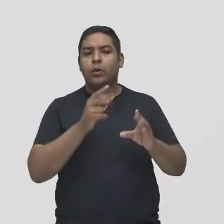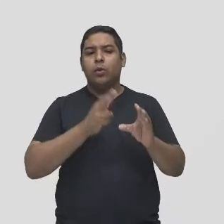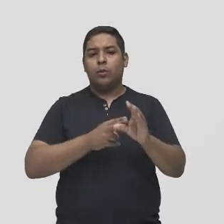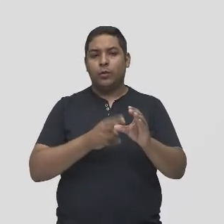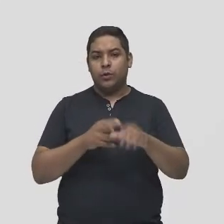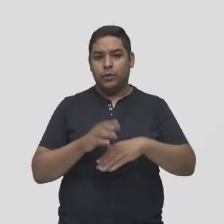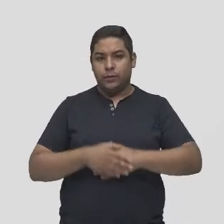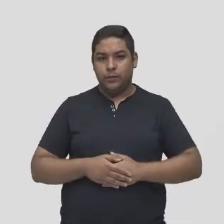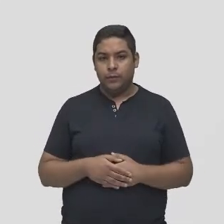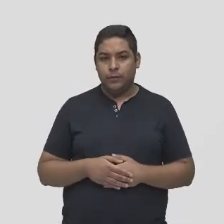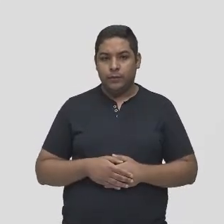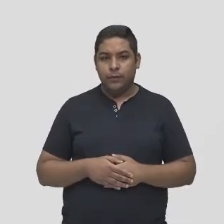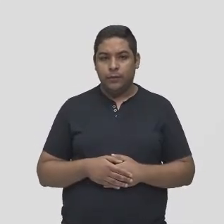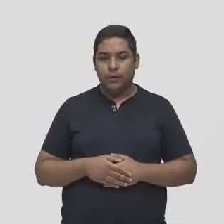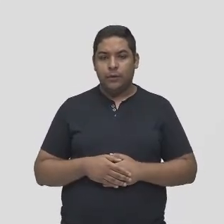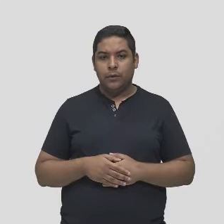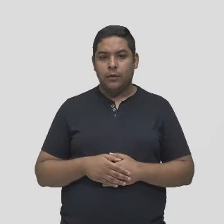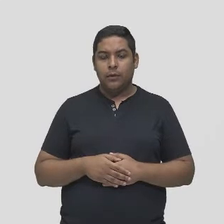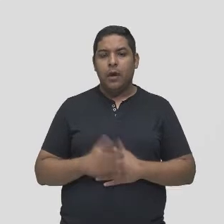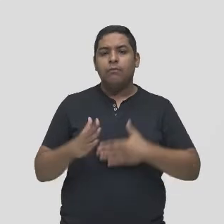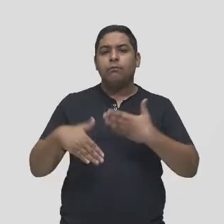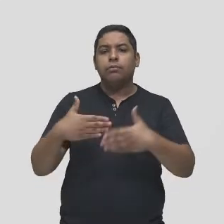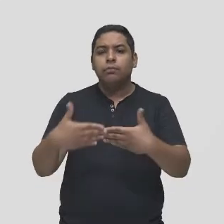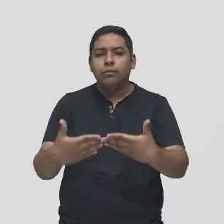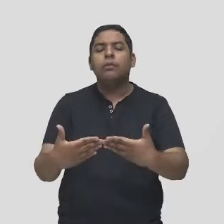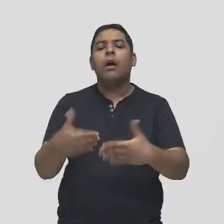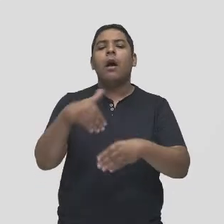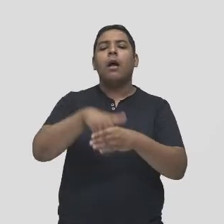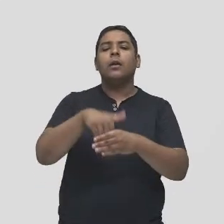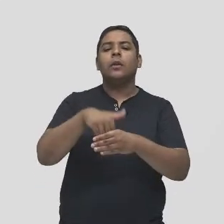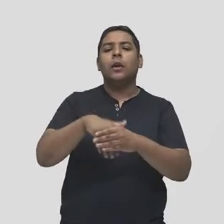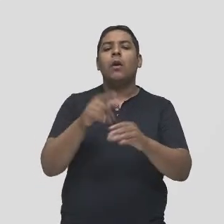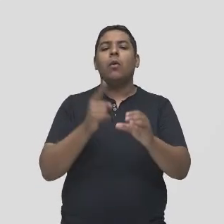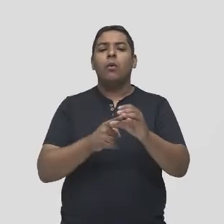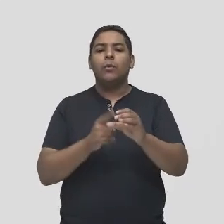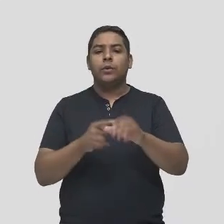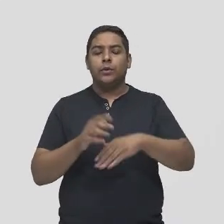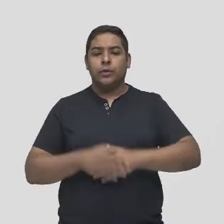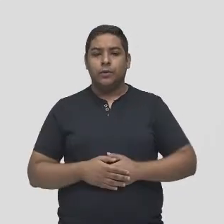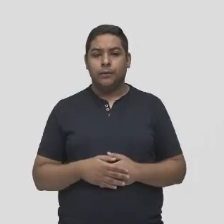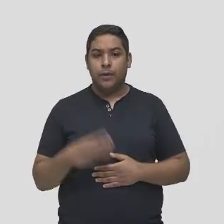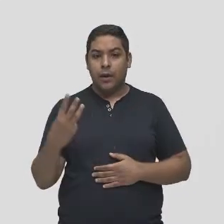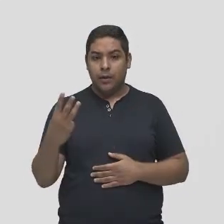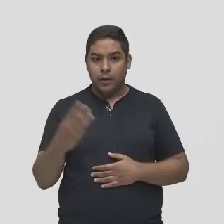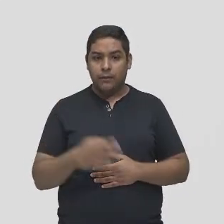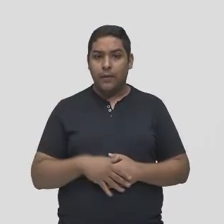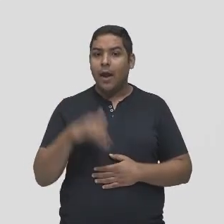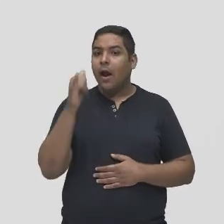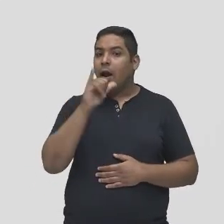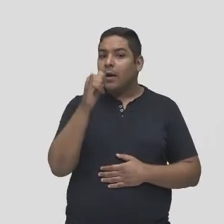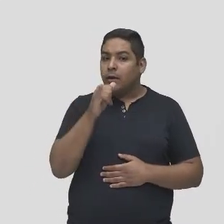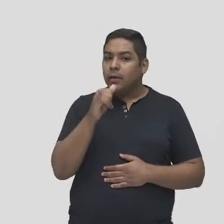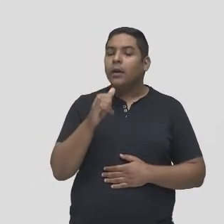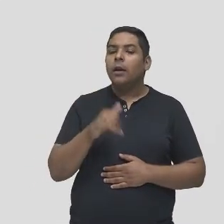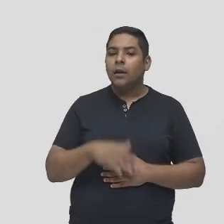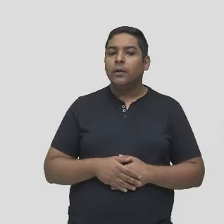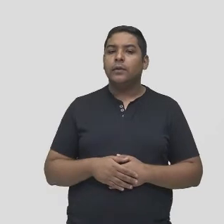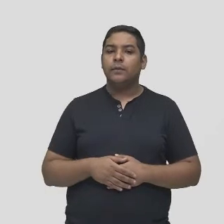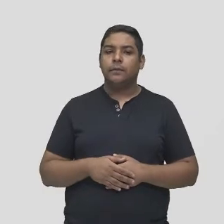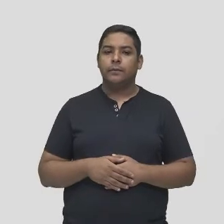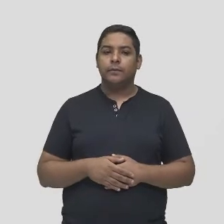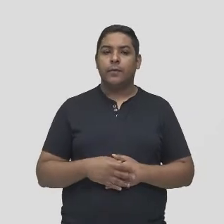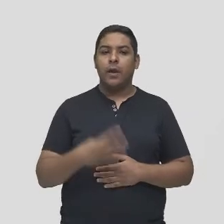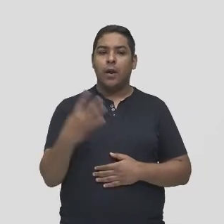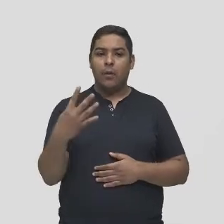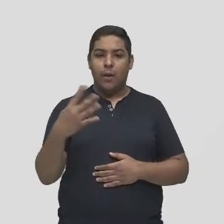2, relacionada ao avanço eleitoral do comunismo. A 3, na Itália, onde primeiramente se definiu. E a 4, os outros